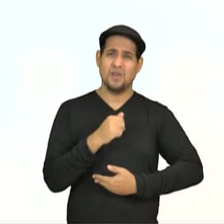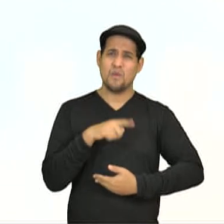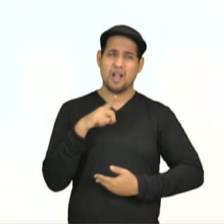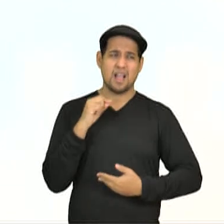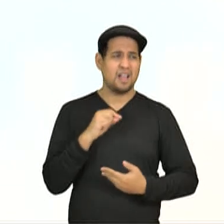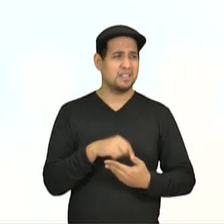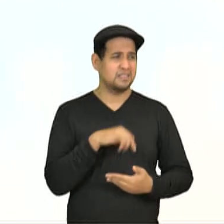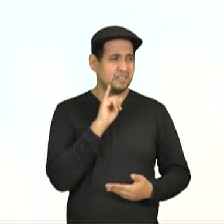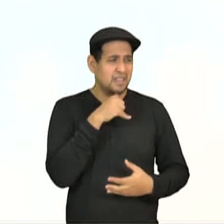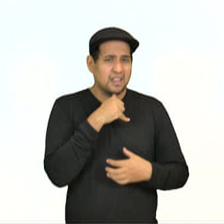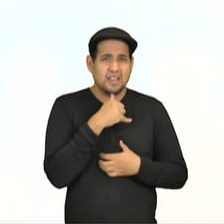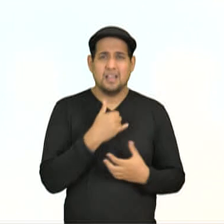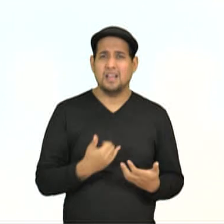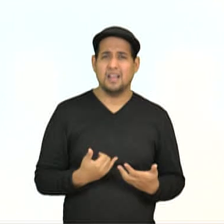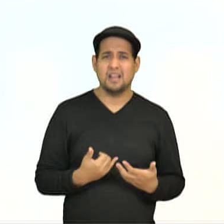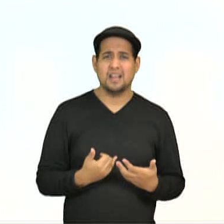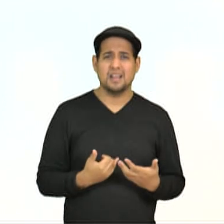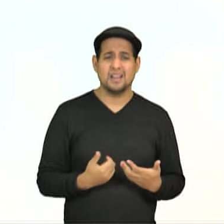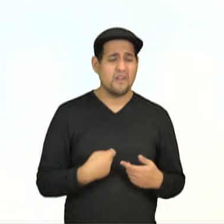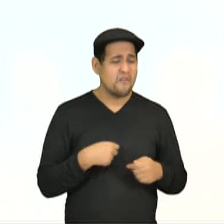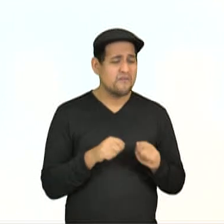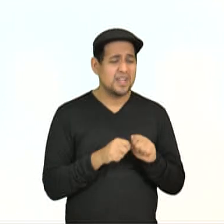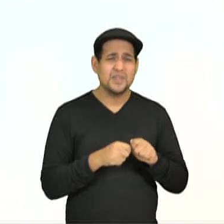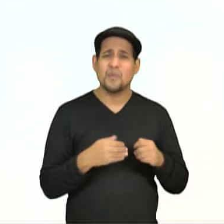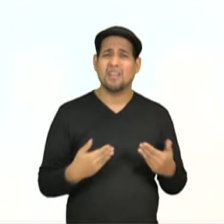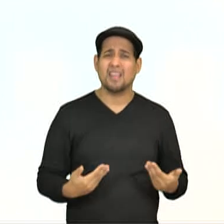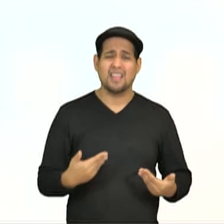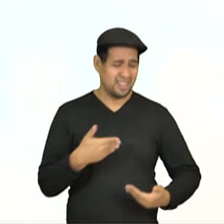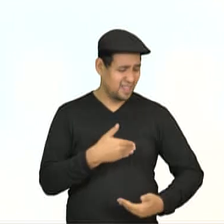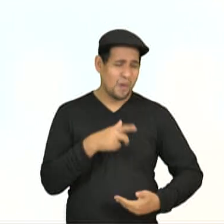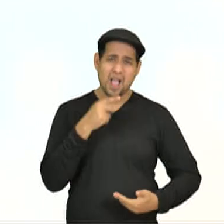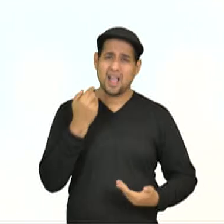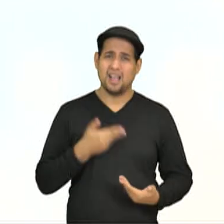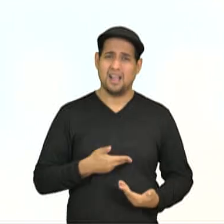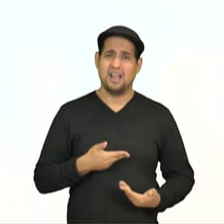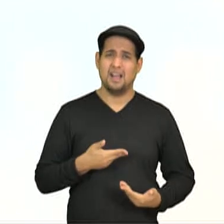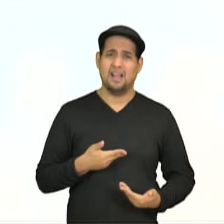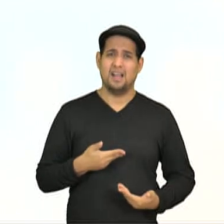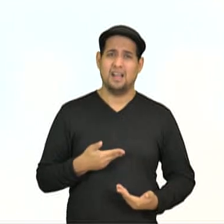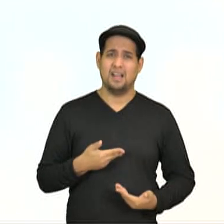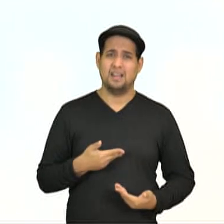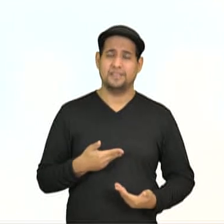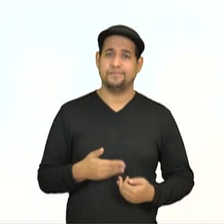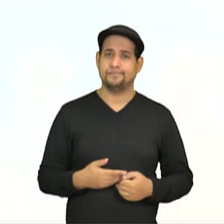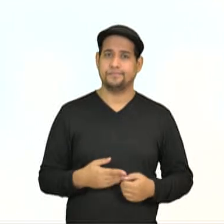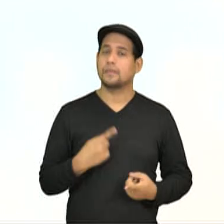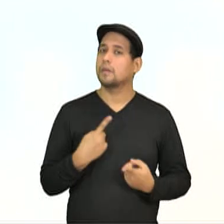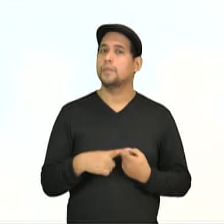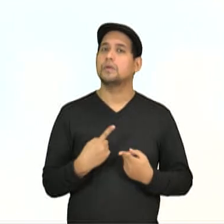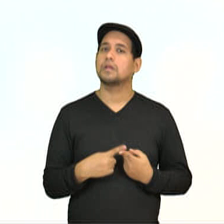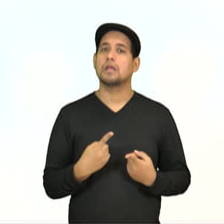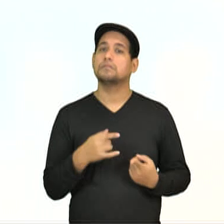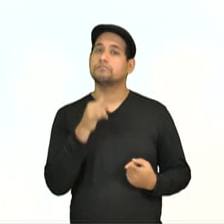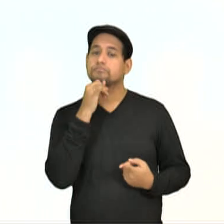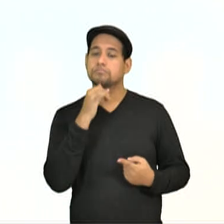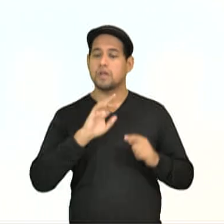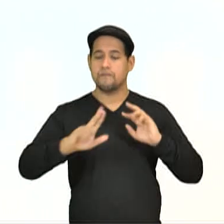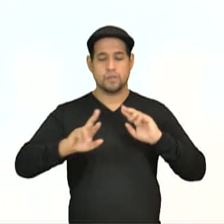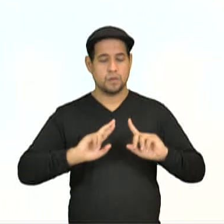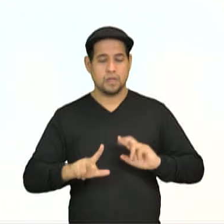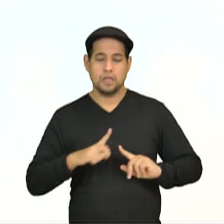comentou desiludido. Que vou eu fazer com um simples gato? Porque entre os